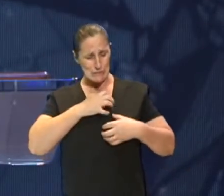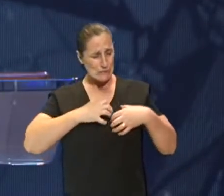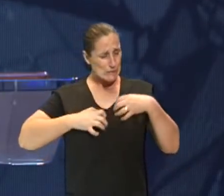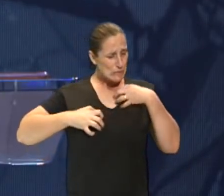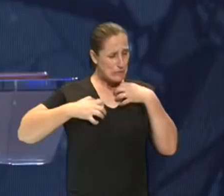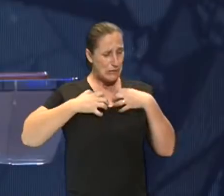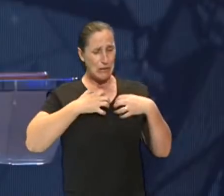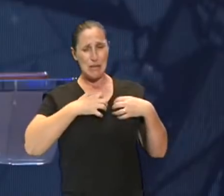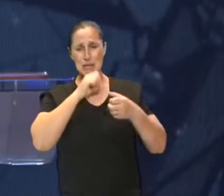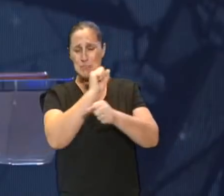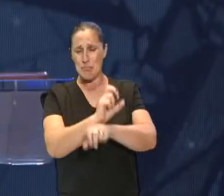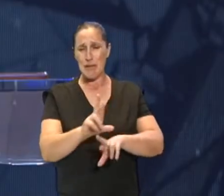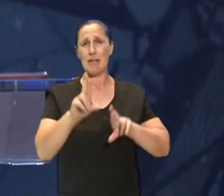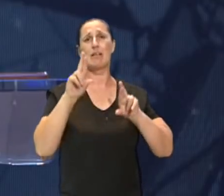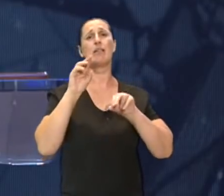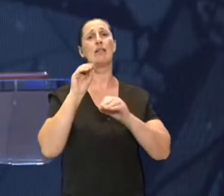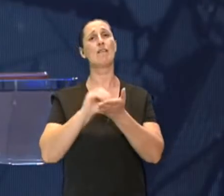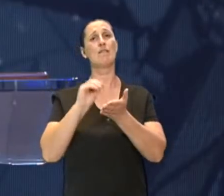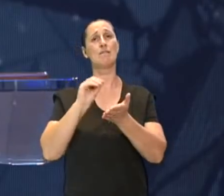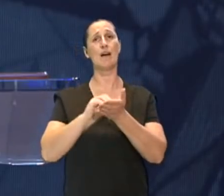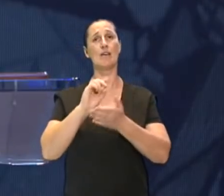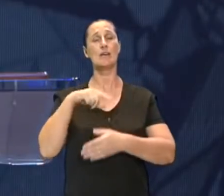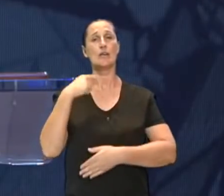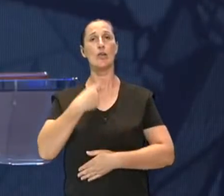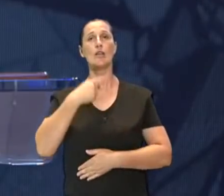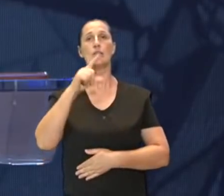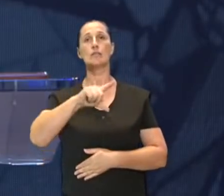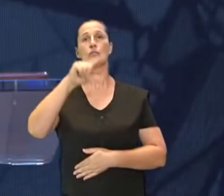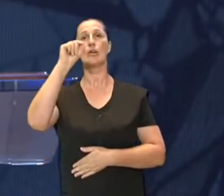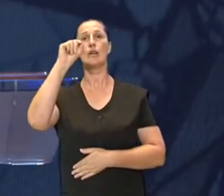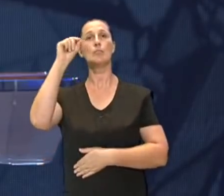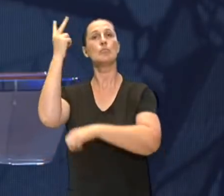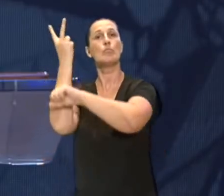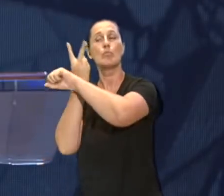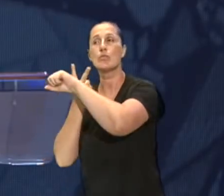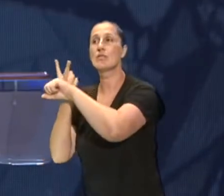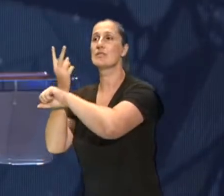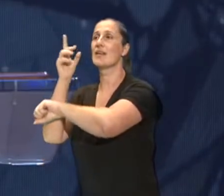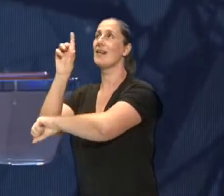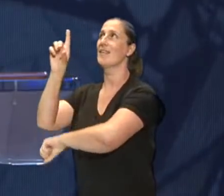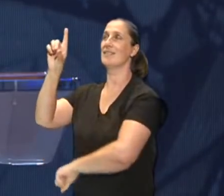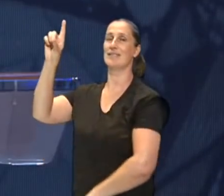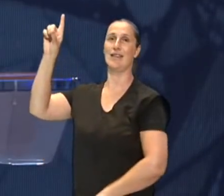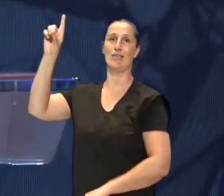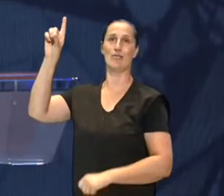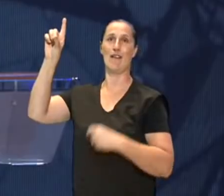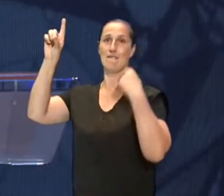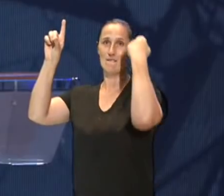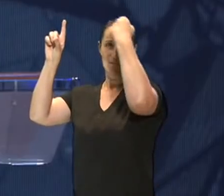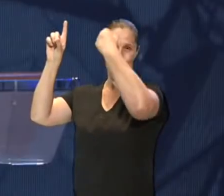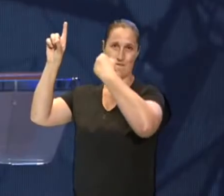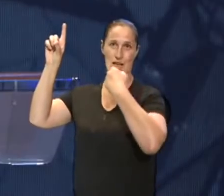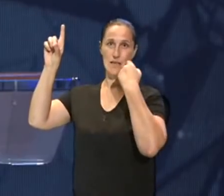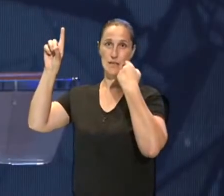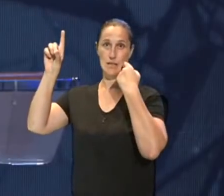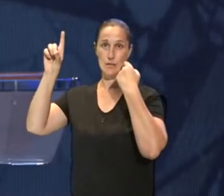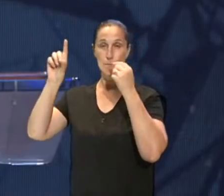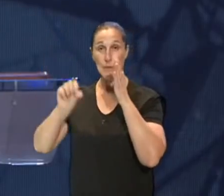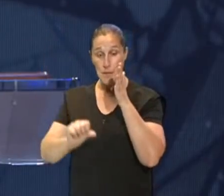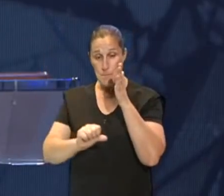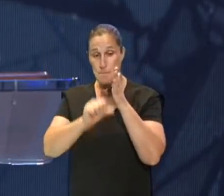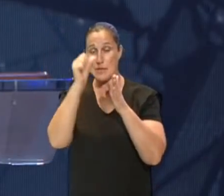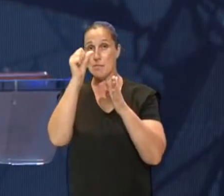da desesperança, a gente decide buscar a face de Deus? E a primeira coisa que a gente